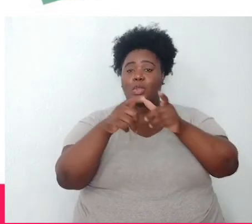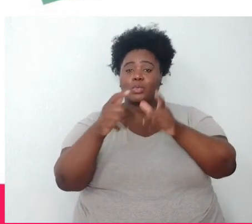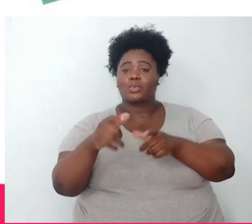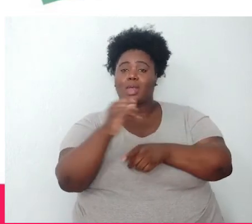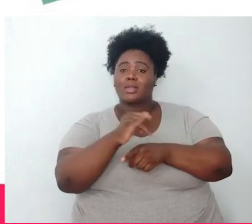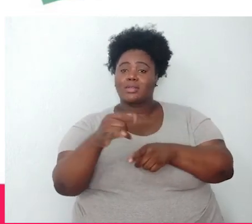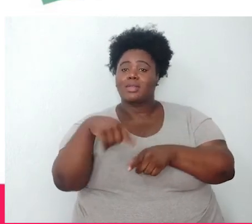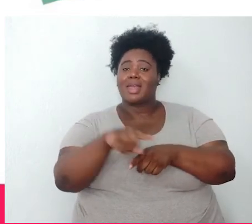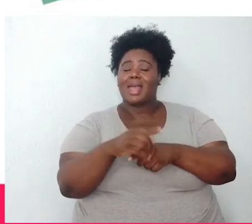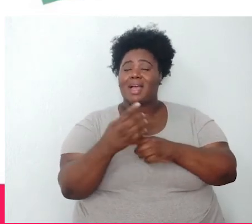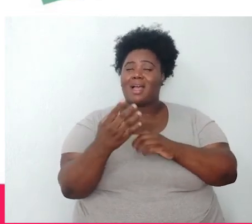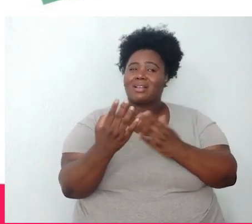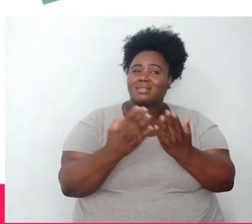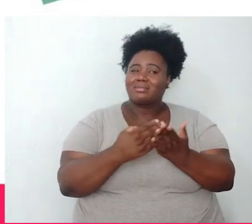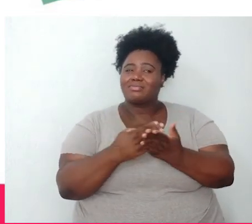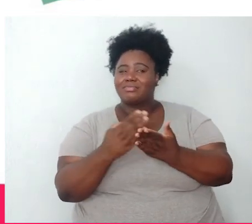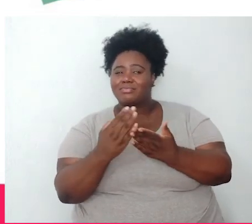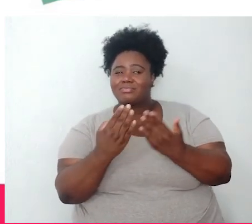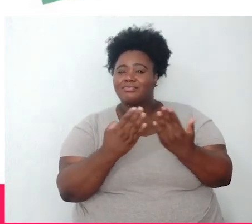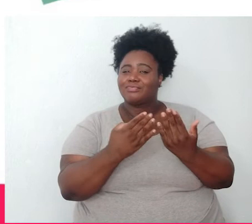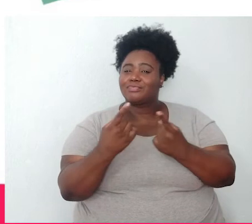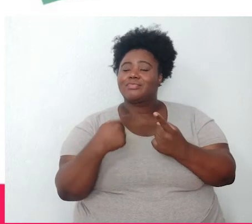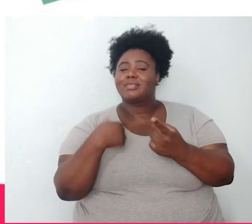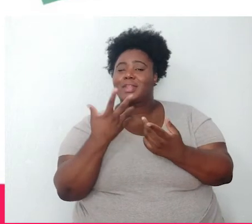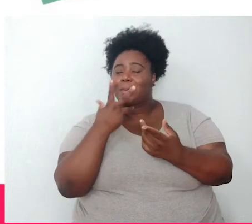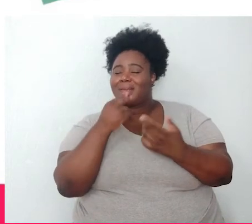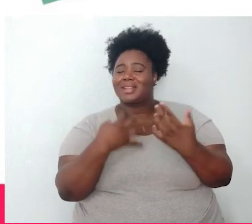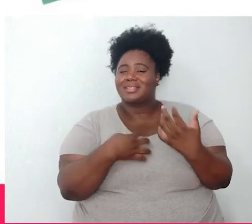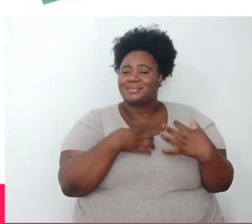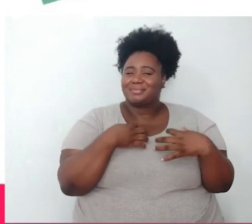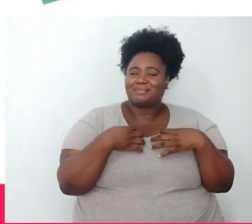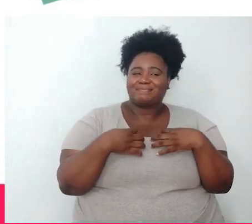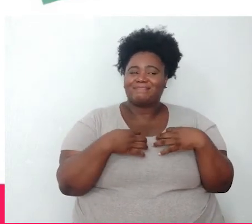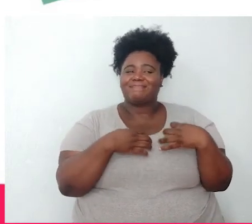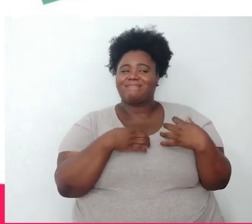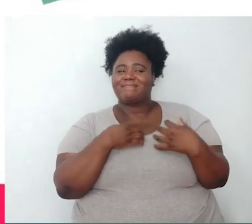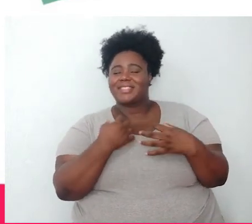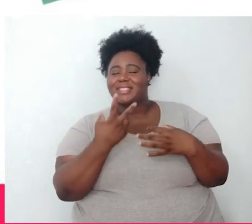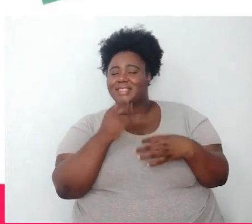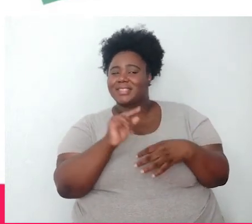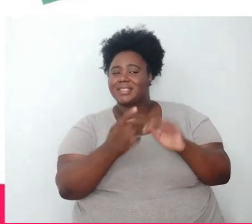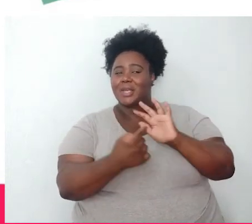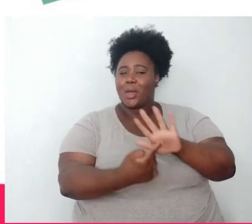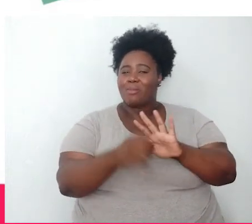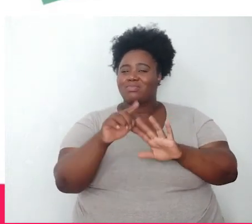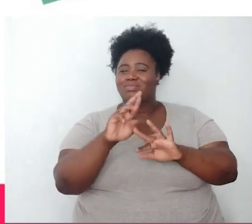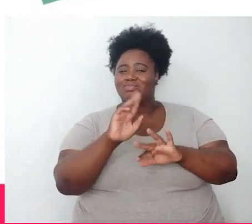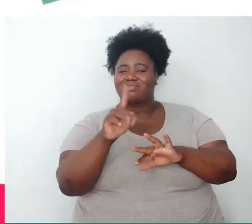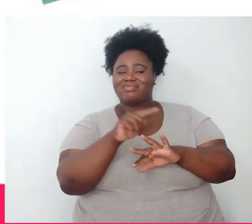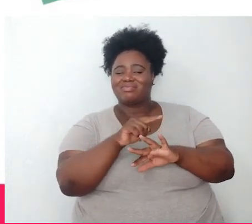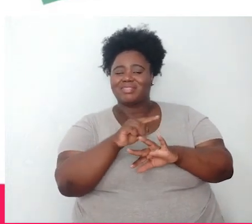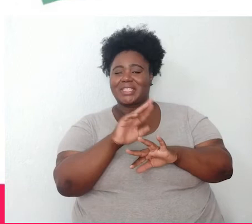espaços institucionais, às vezes tem um incômodo, né, com a performance como algo